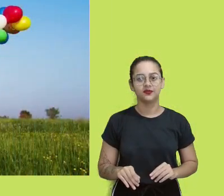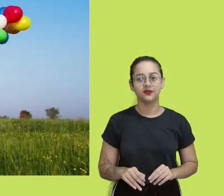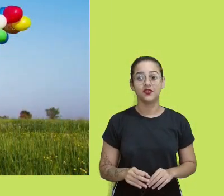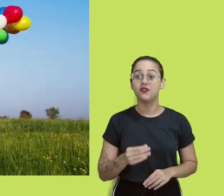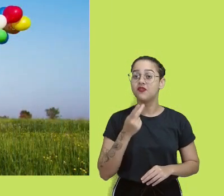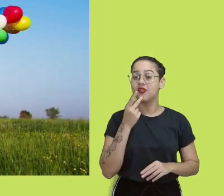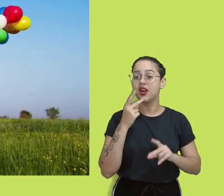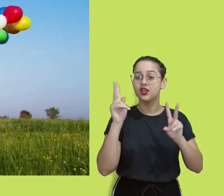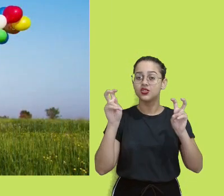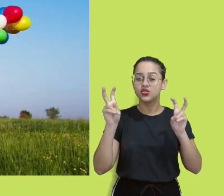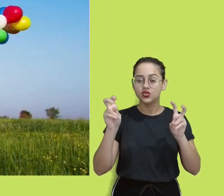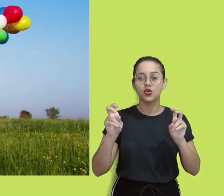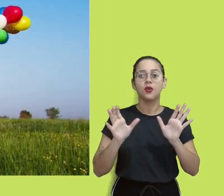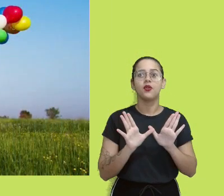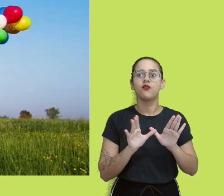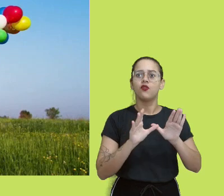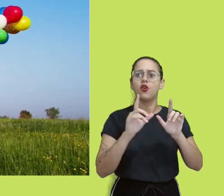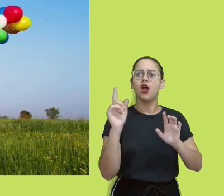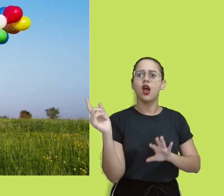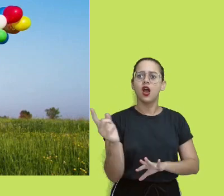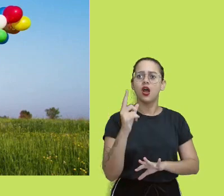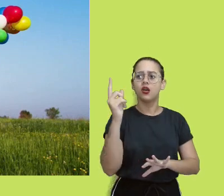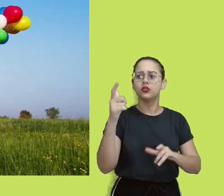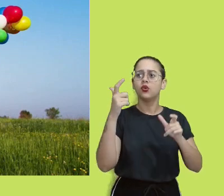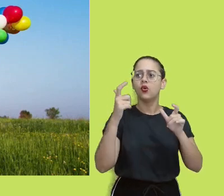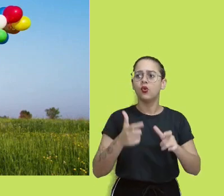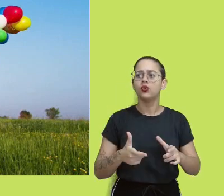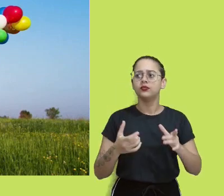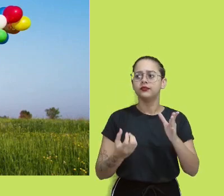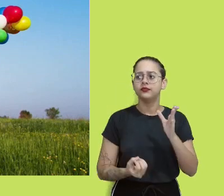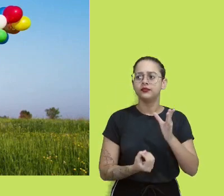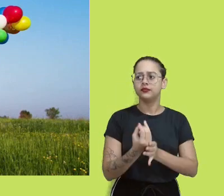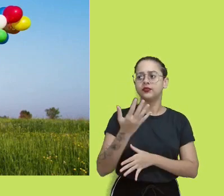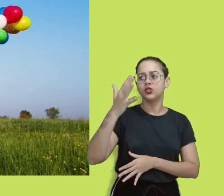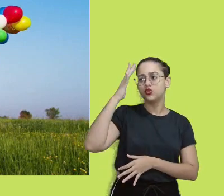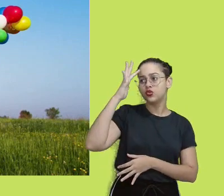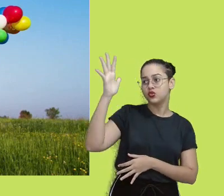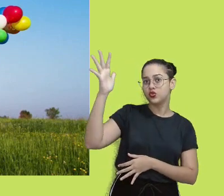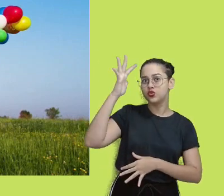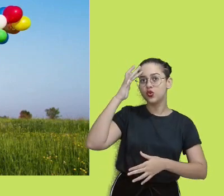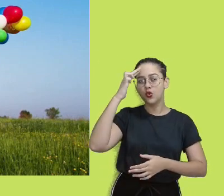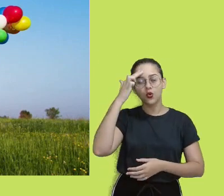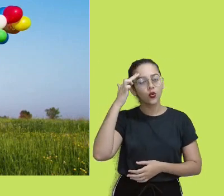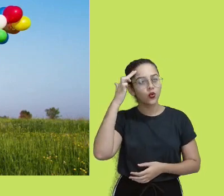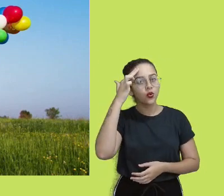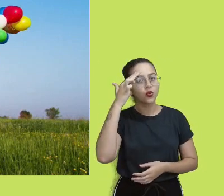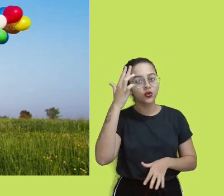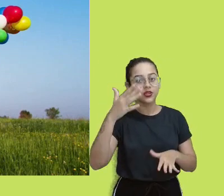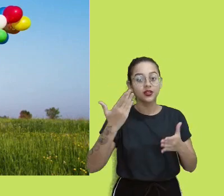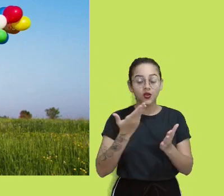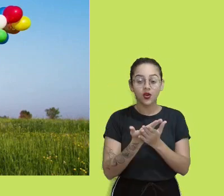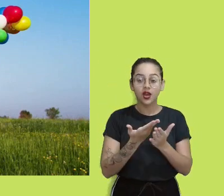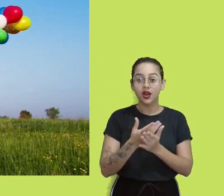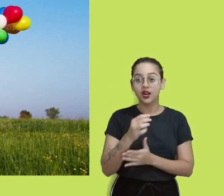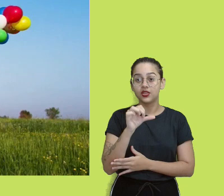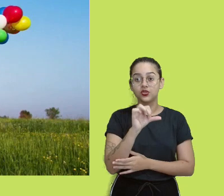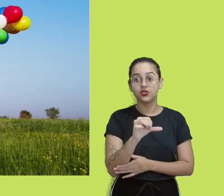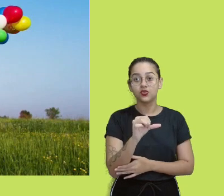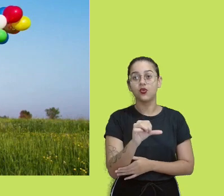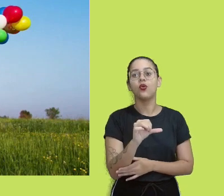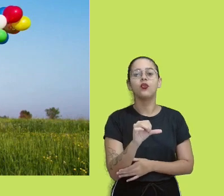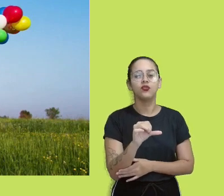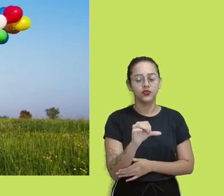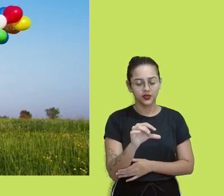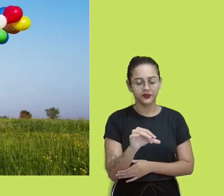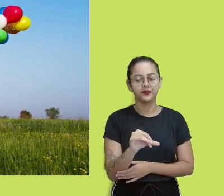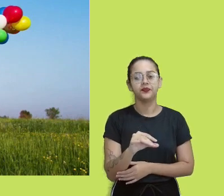voar alto, né? Vamos recordar de onde brotam os sonhos, né? Então, essa aula 9, ela tem muito, ela dialoga